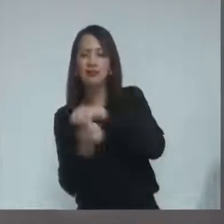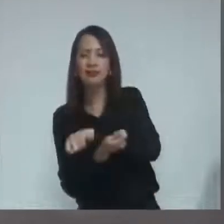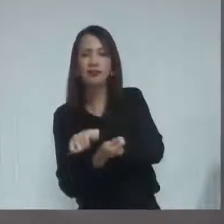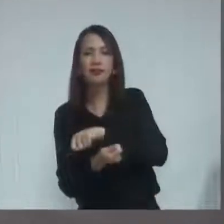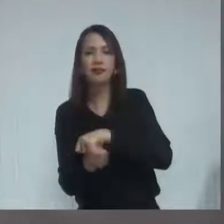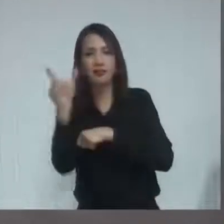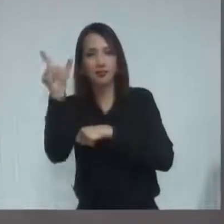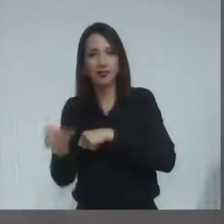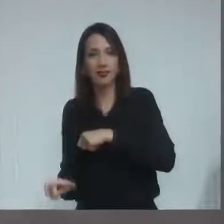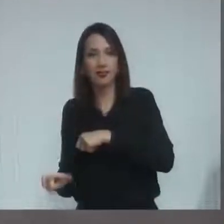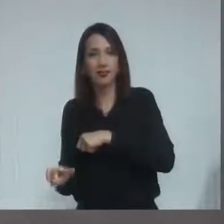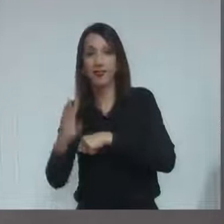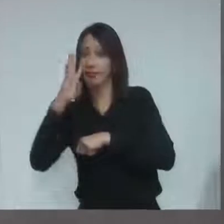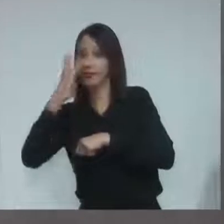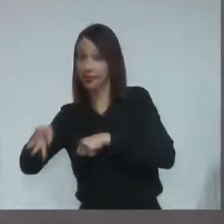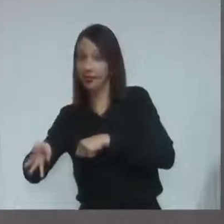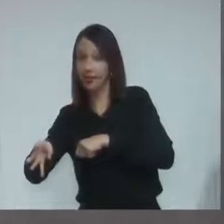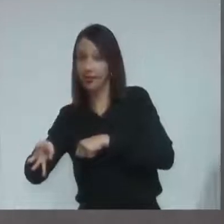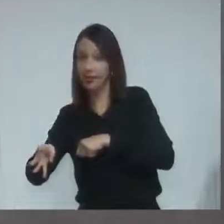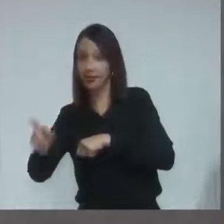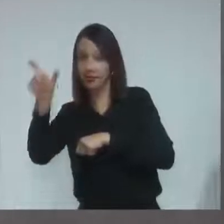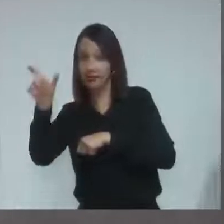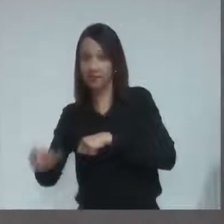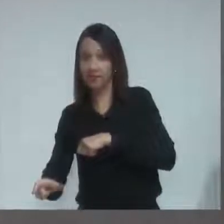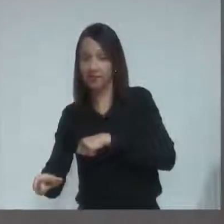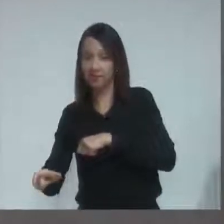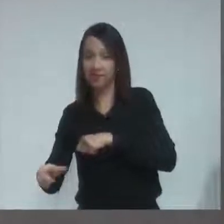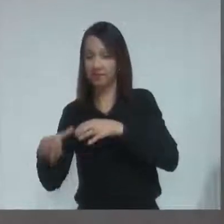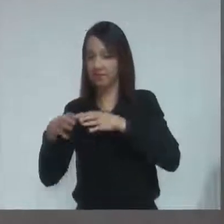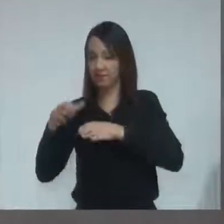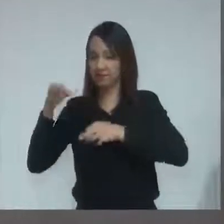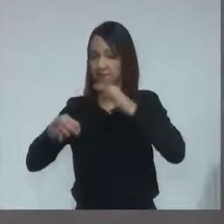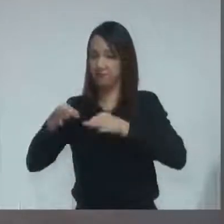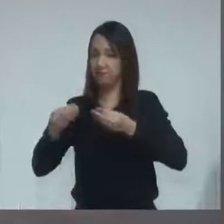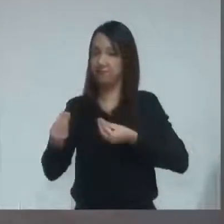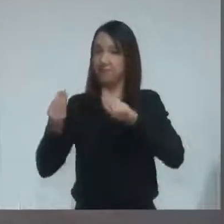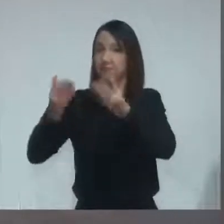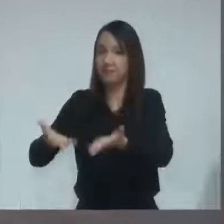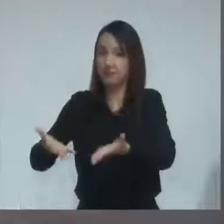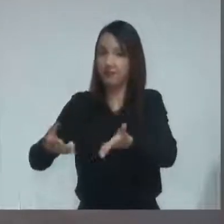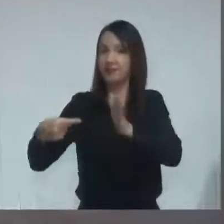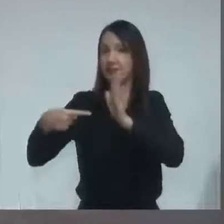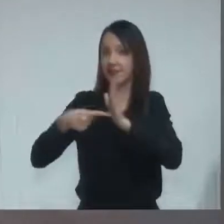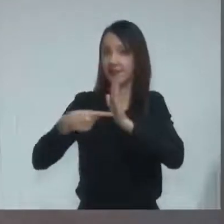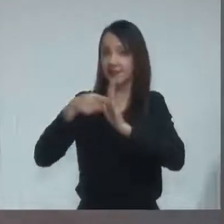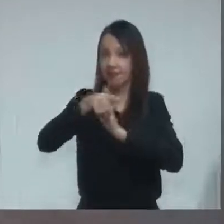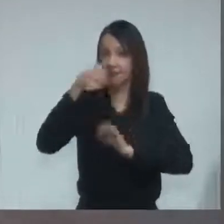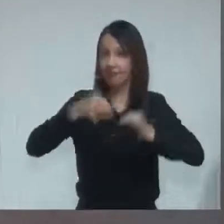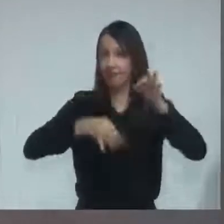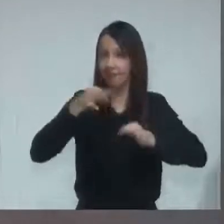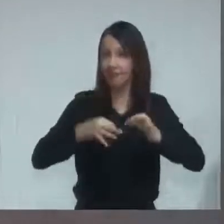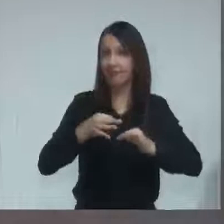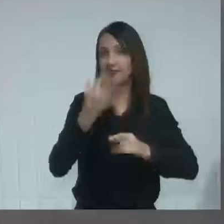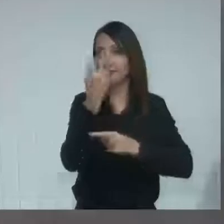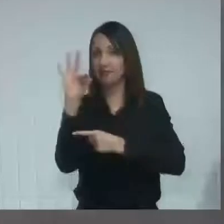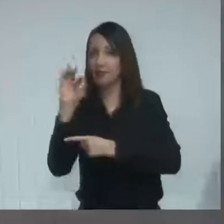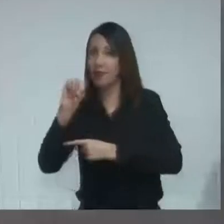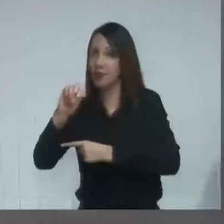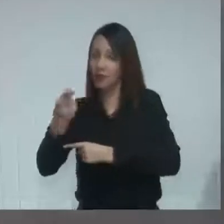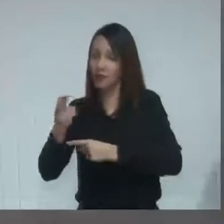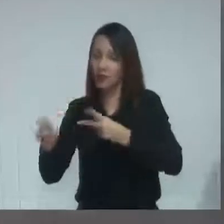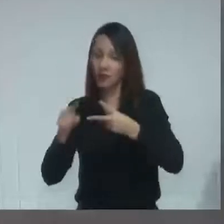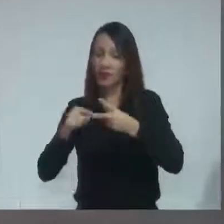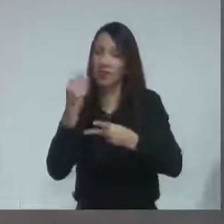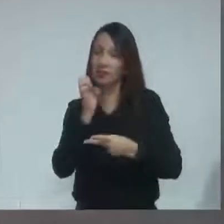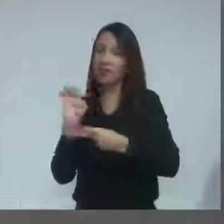réu, né? Então o promotor oferece uma denúncia ao juiz, federal ou estadual, e